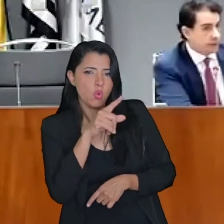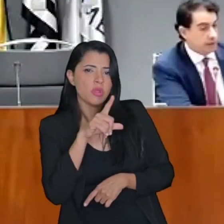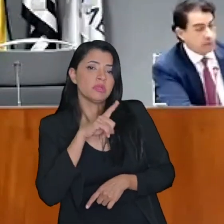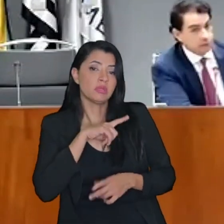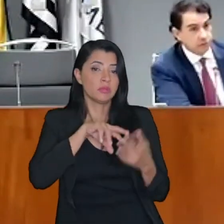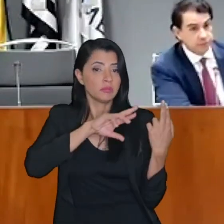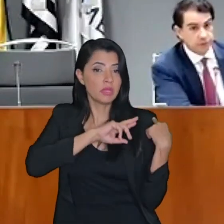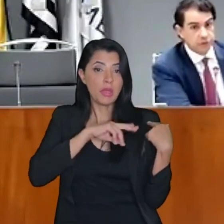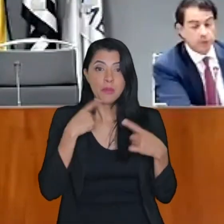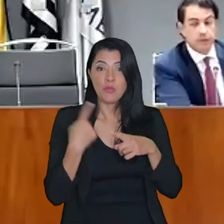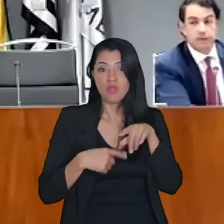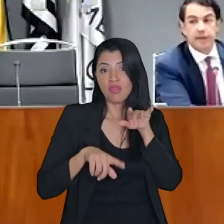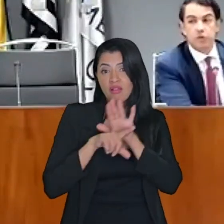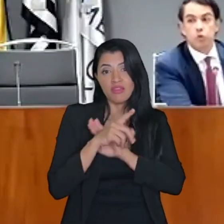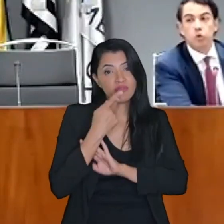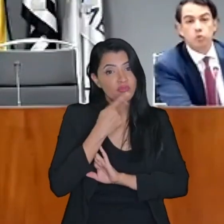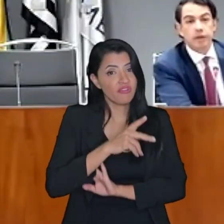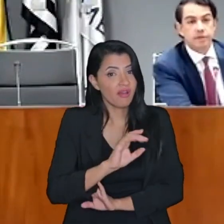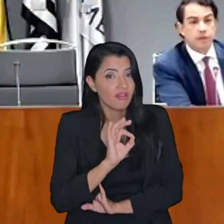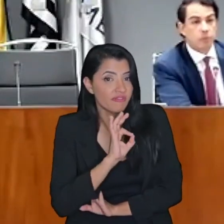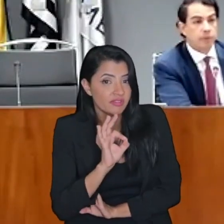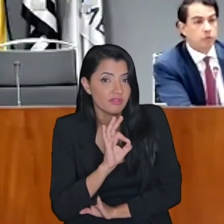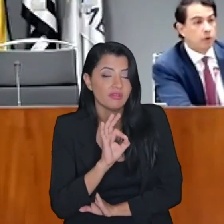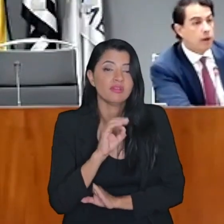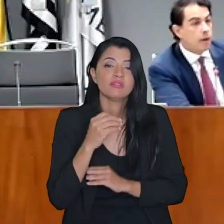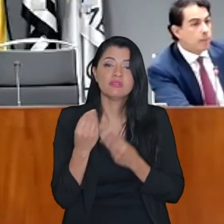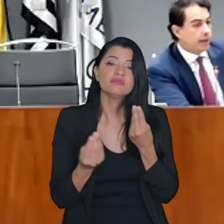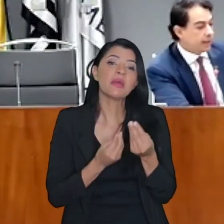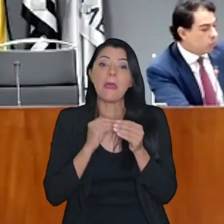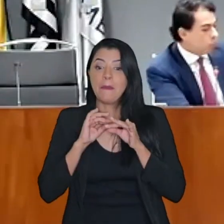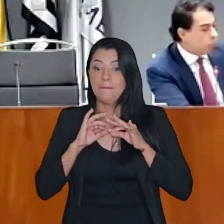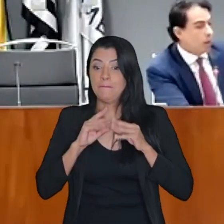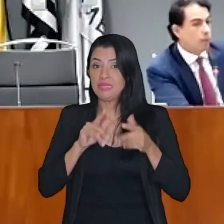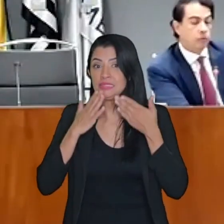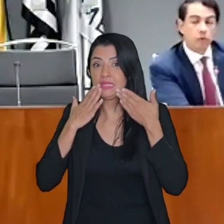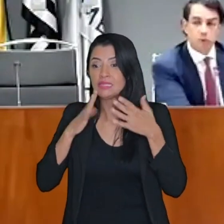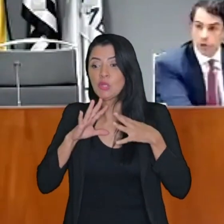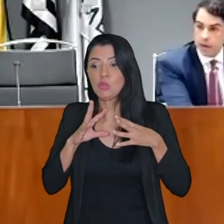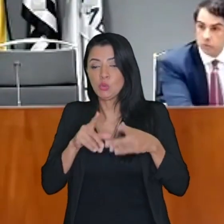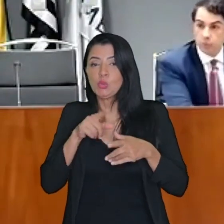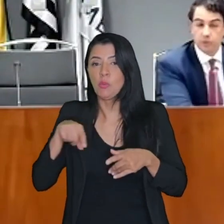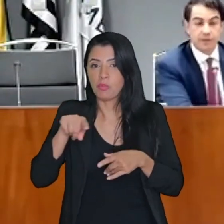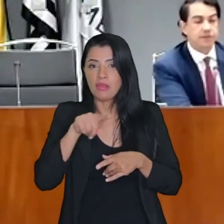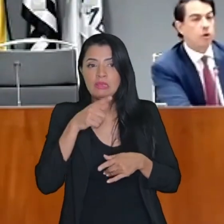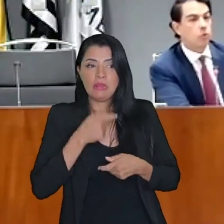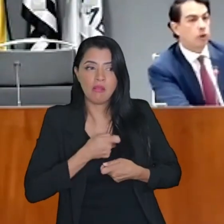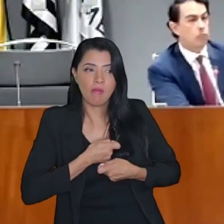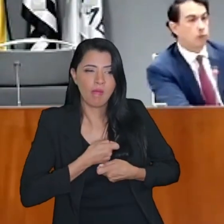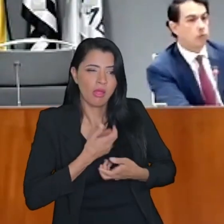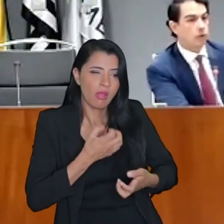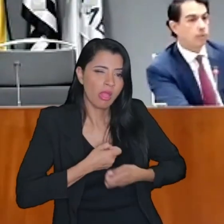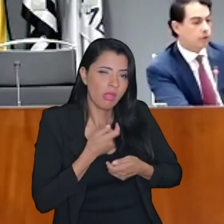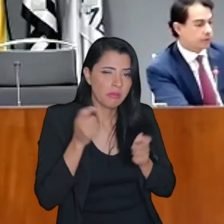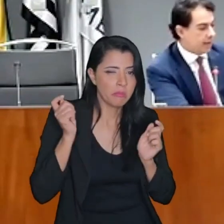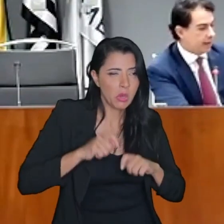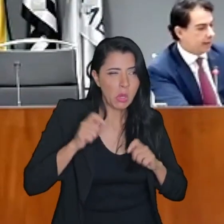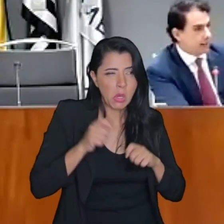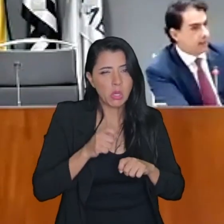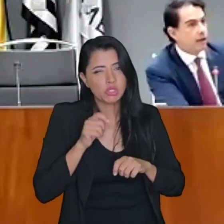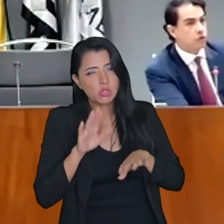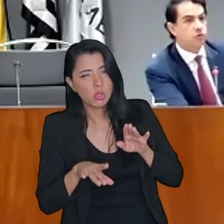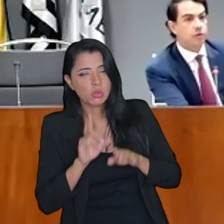dever, porque a lei não diz, de apresentar todo o manancial probatório, para que o colaborador, ou no caso, o potencial colaborador,